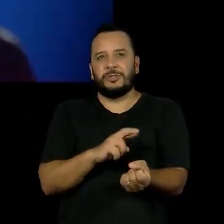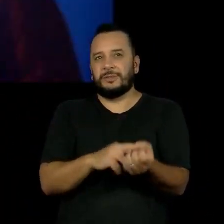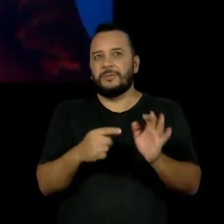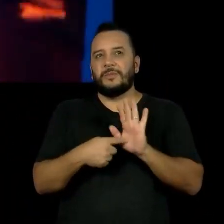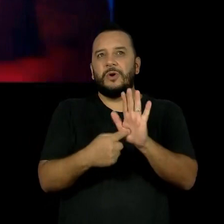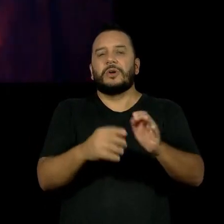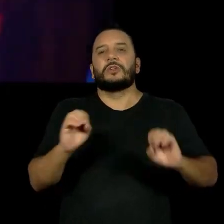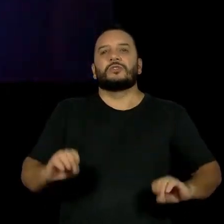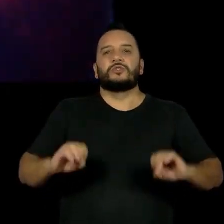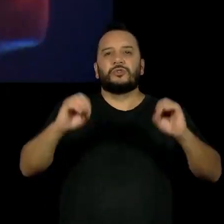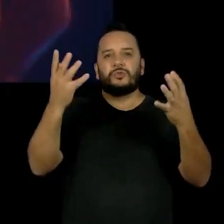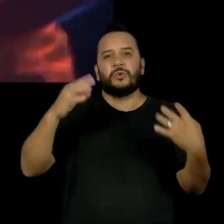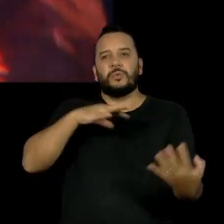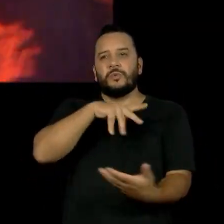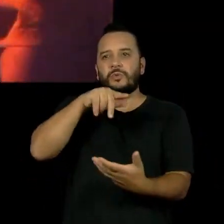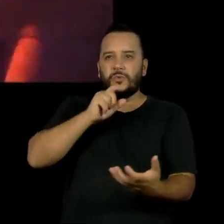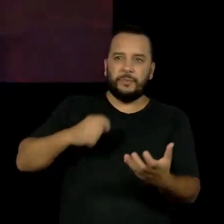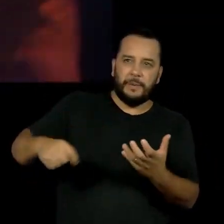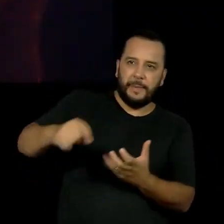palcos de todo o planeta.